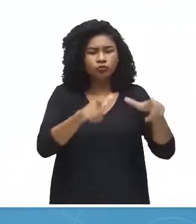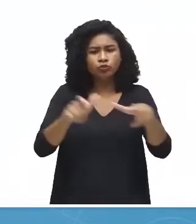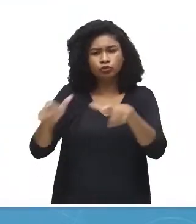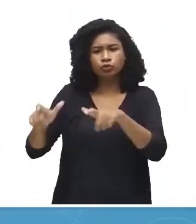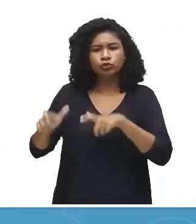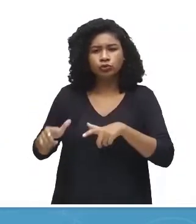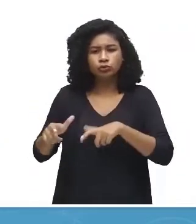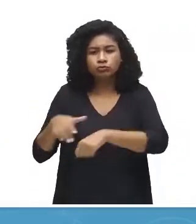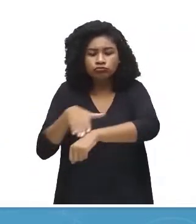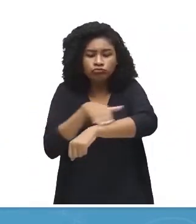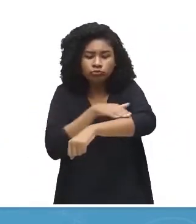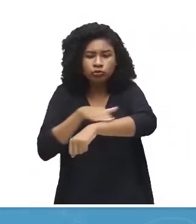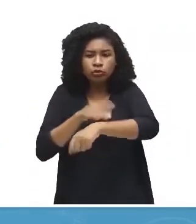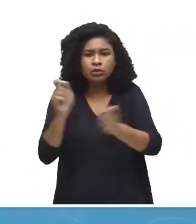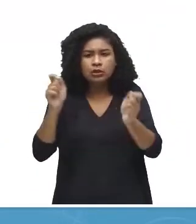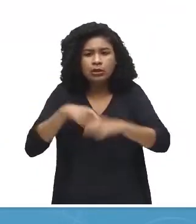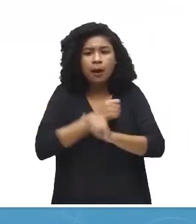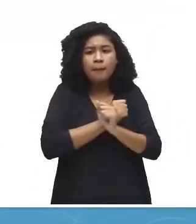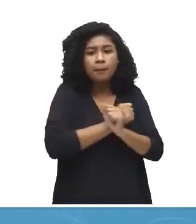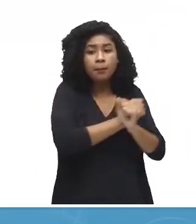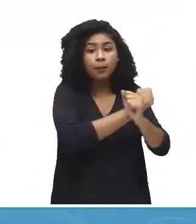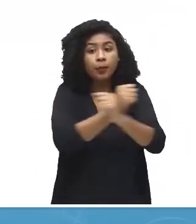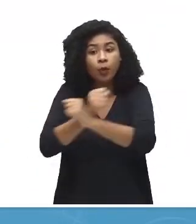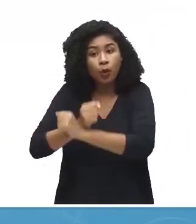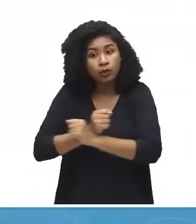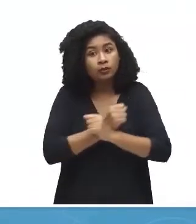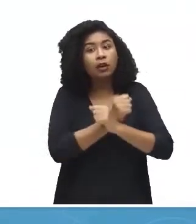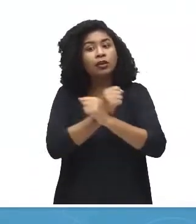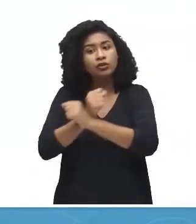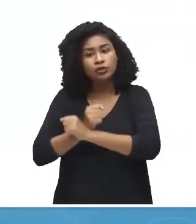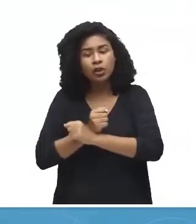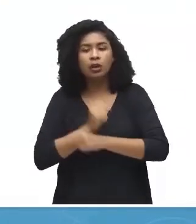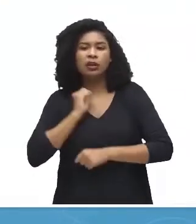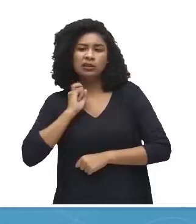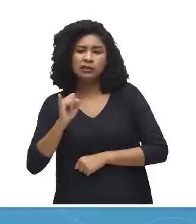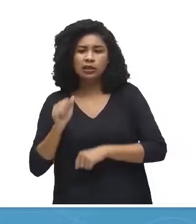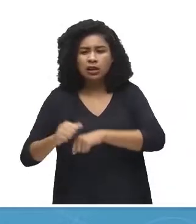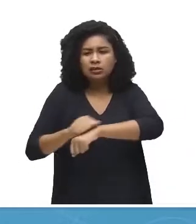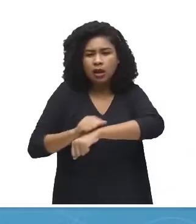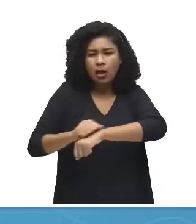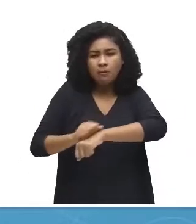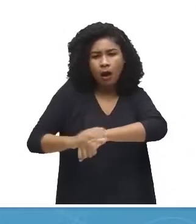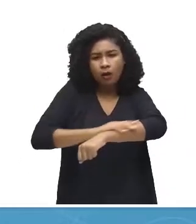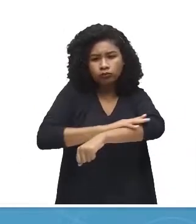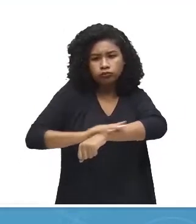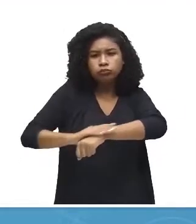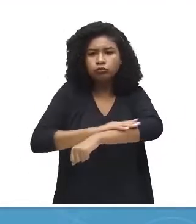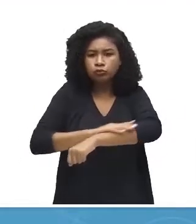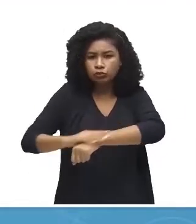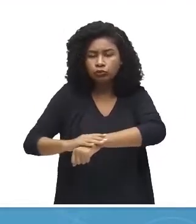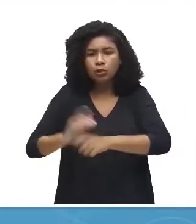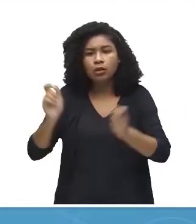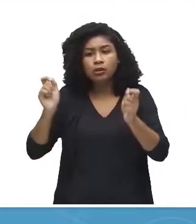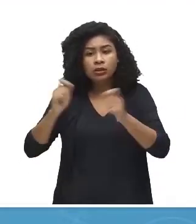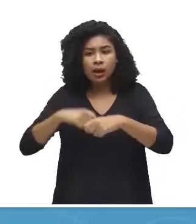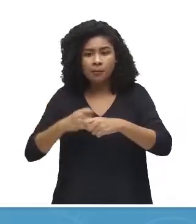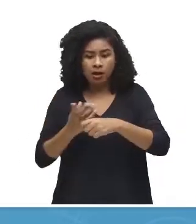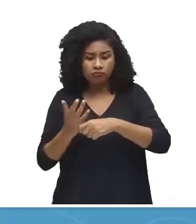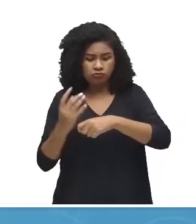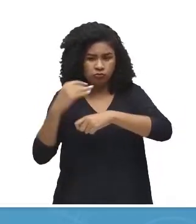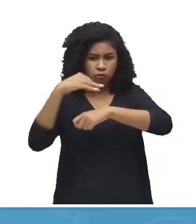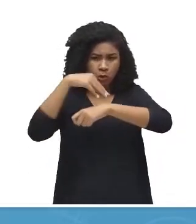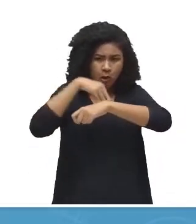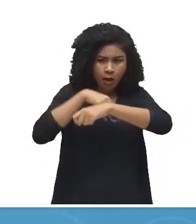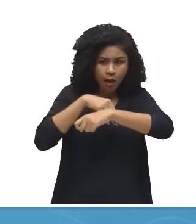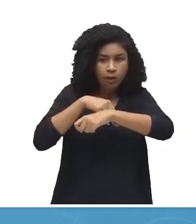proteger, né? Se a gente está ali entrando em contato com sabão, essas coisas, ele não deixa que aquele produto entre no